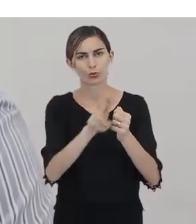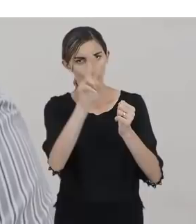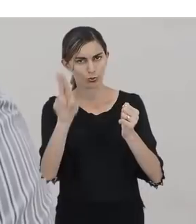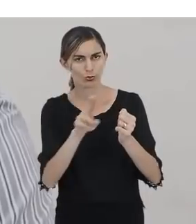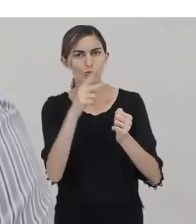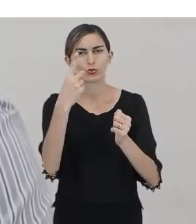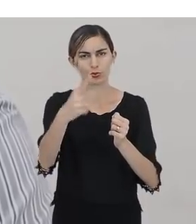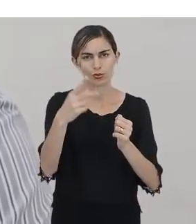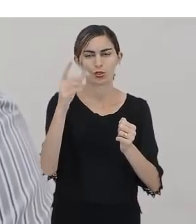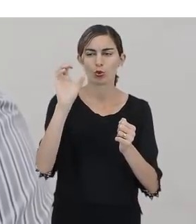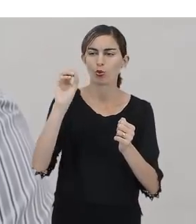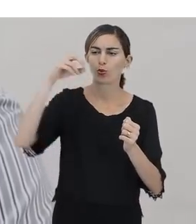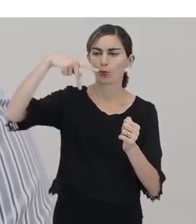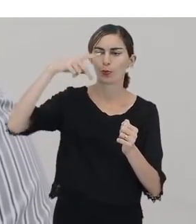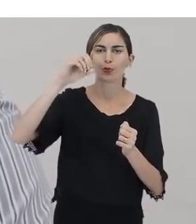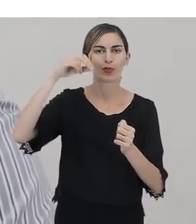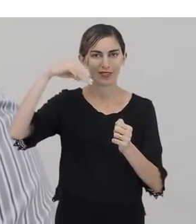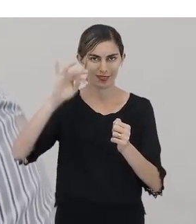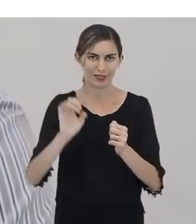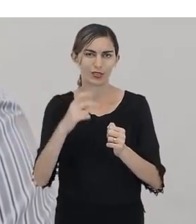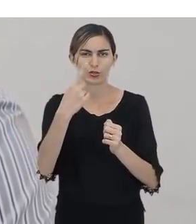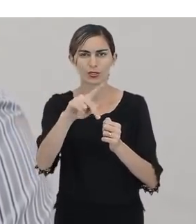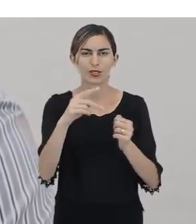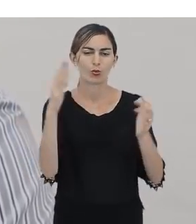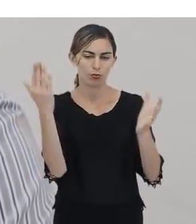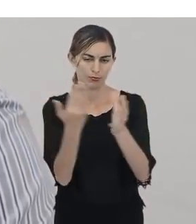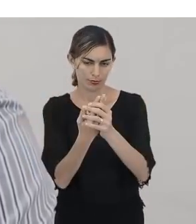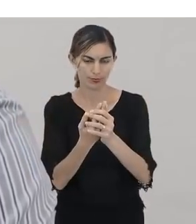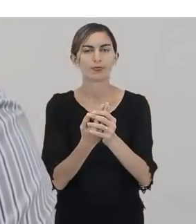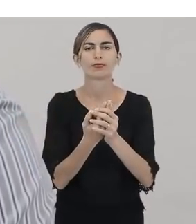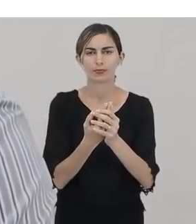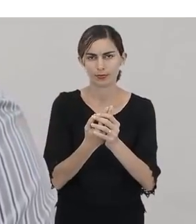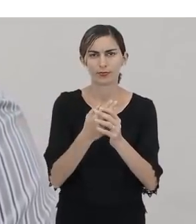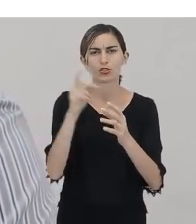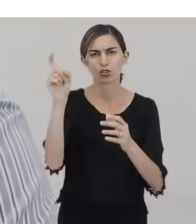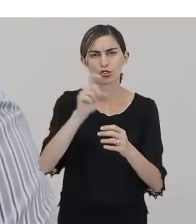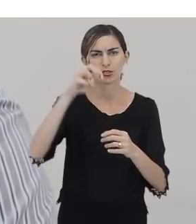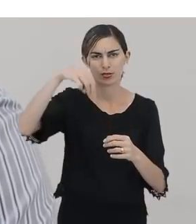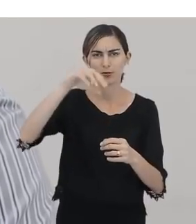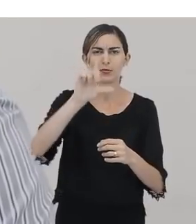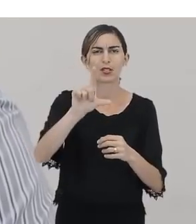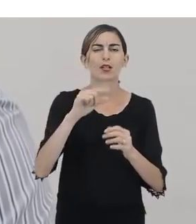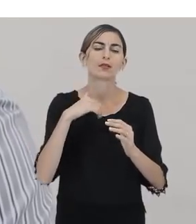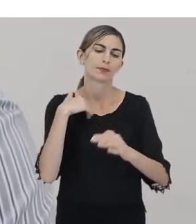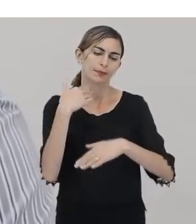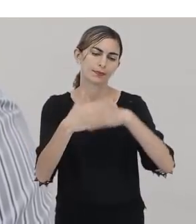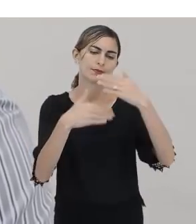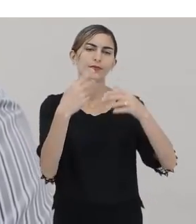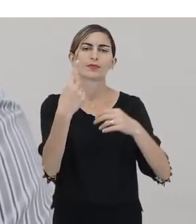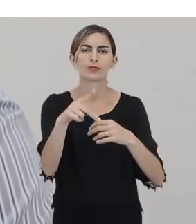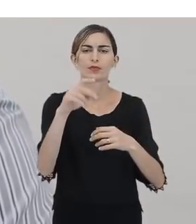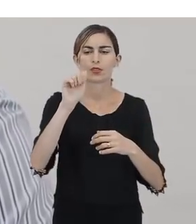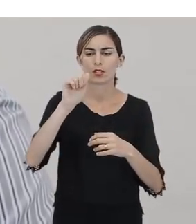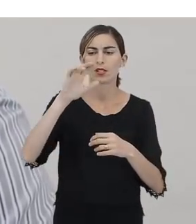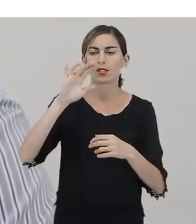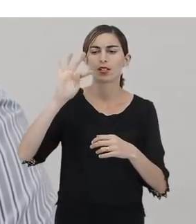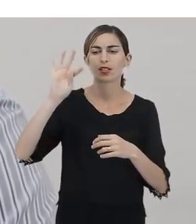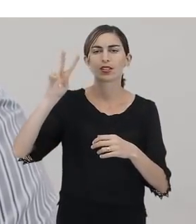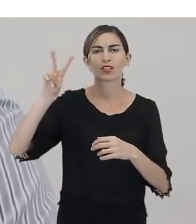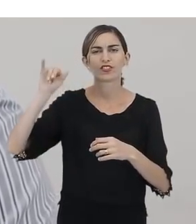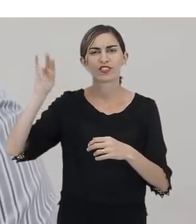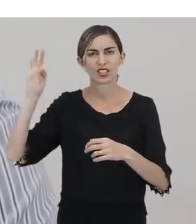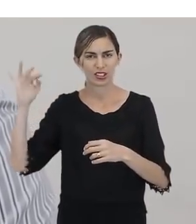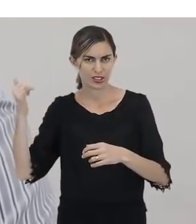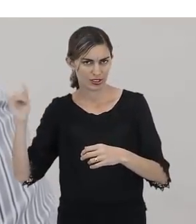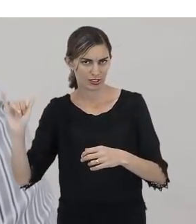uso do seu componente, do seu recurso que está no seu arquivo no XML. Agora como é que você faz isso na sua activity? Então